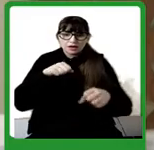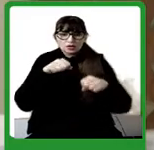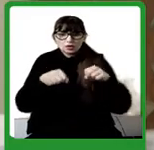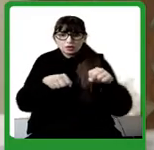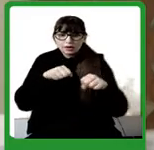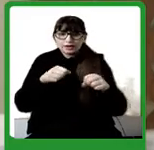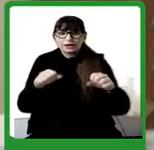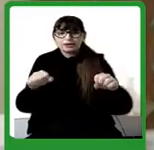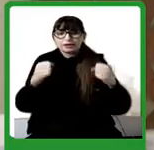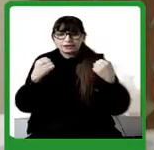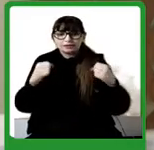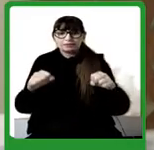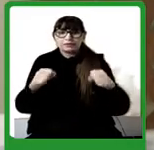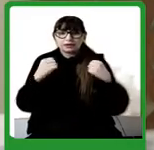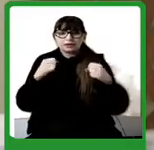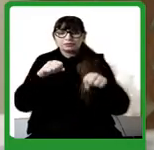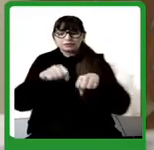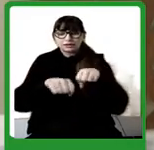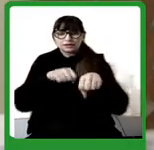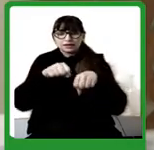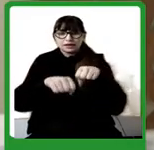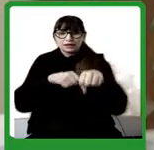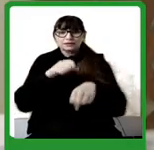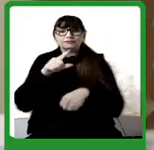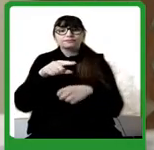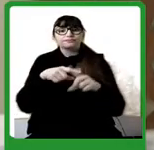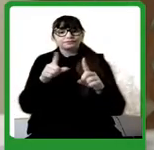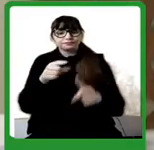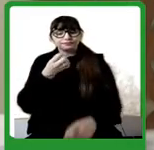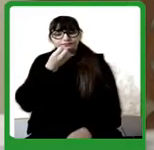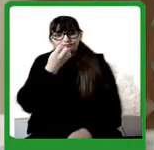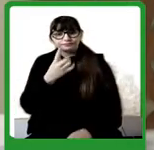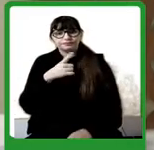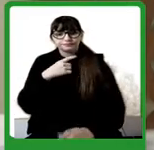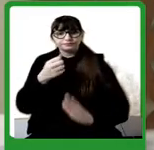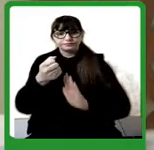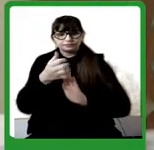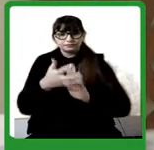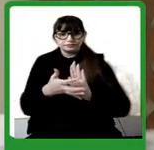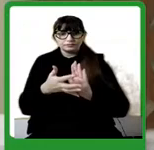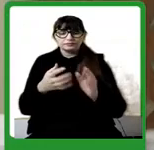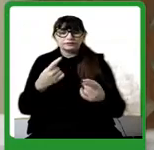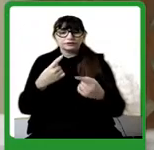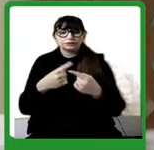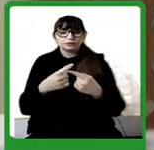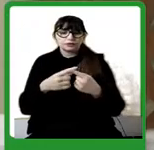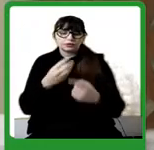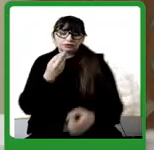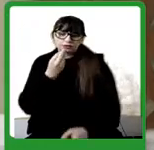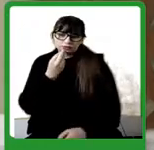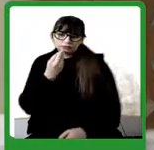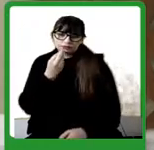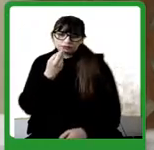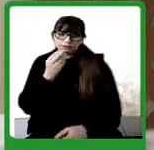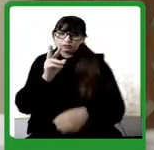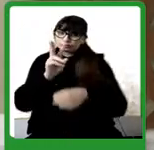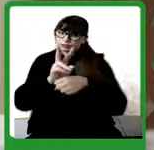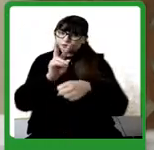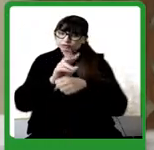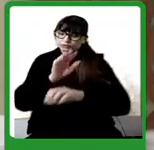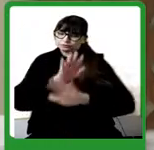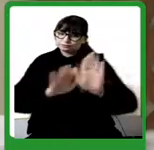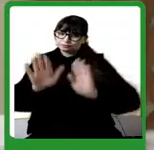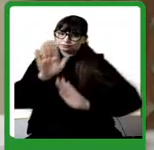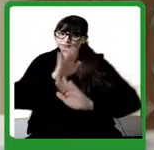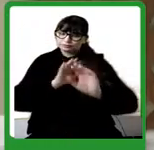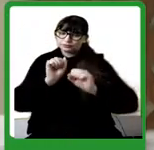De pedalar, mas tem uma atividade para isso. É óbvio que com todos os cuidados possíveis aí,